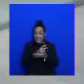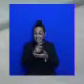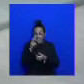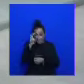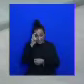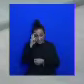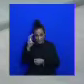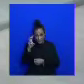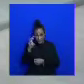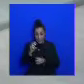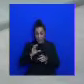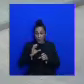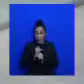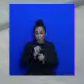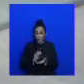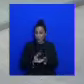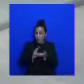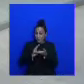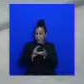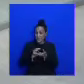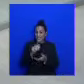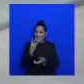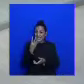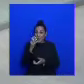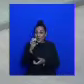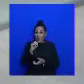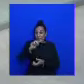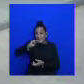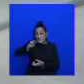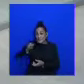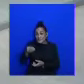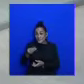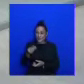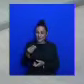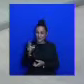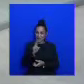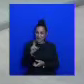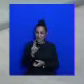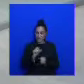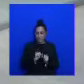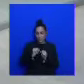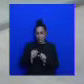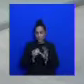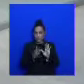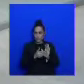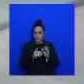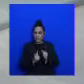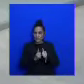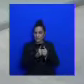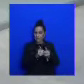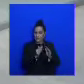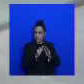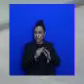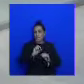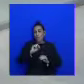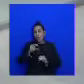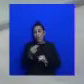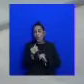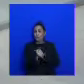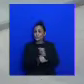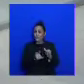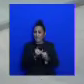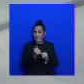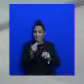O prêmio está estimado em 40 milhões de reais. Você pode apostar numa lotérica perto de você ou pelos